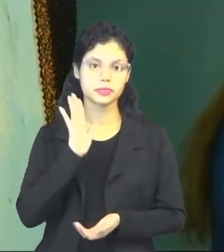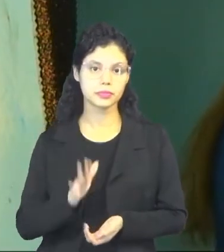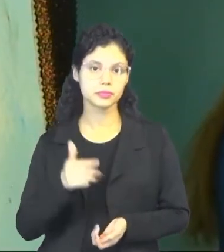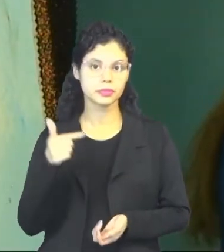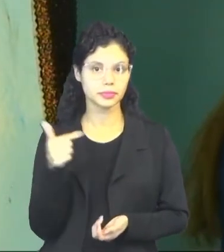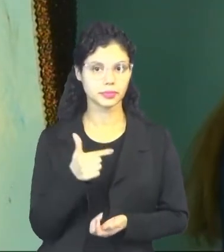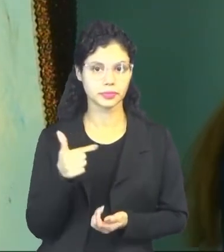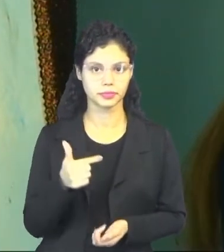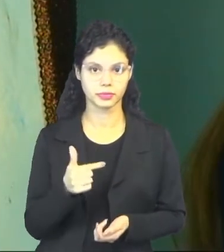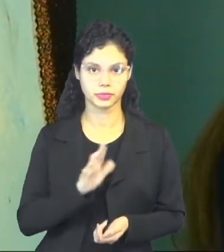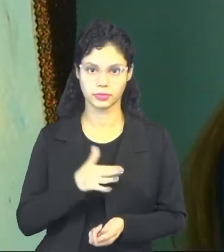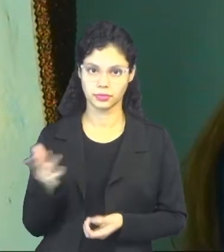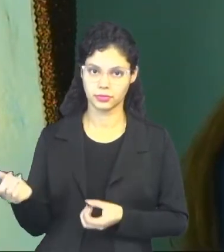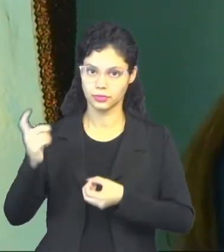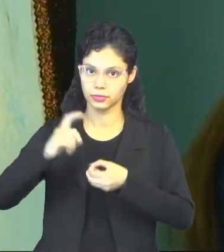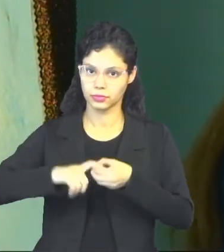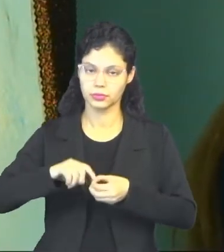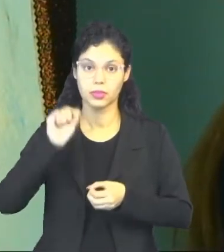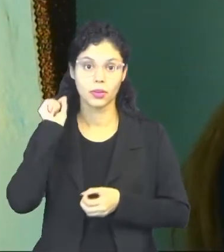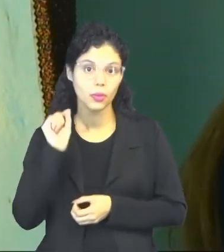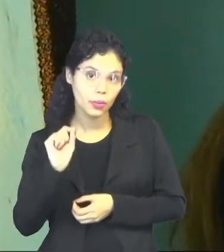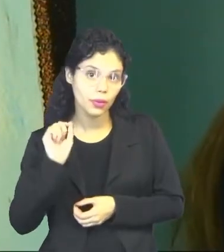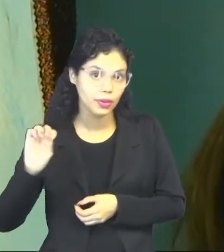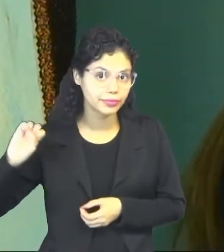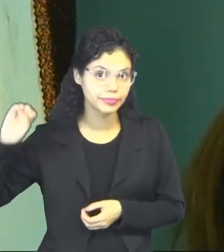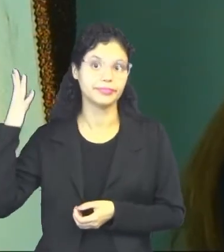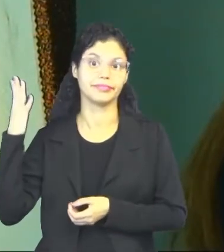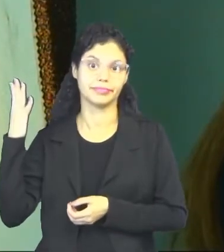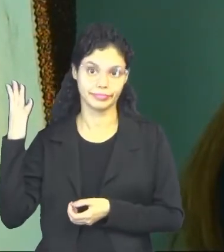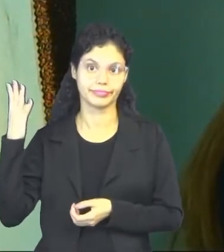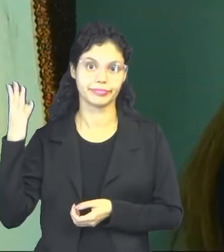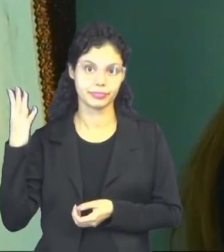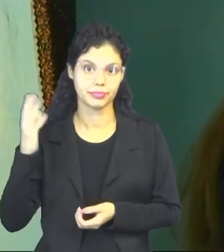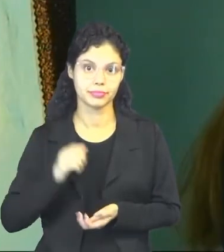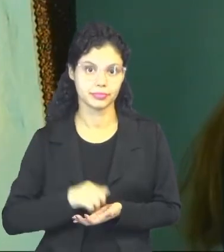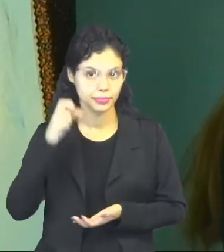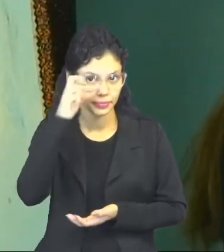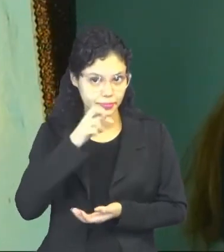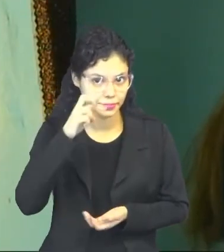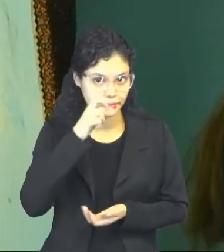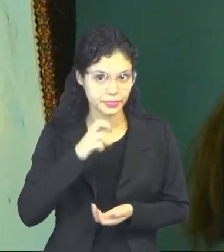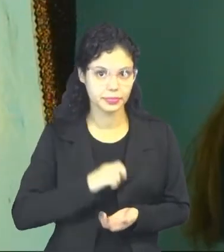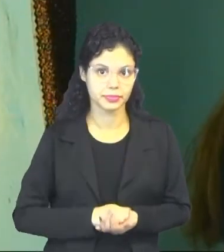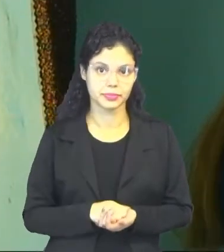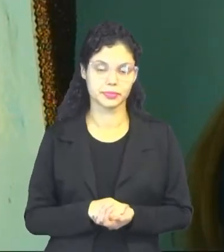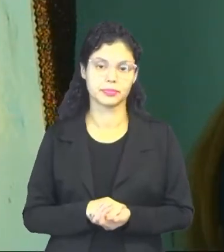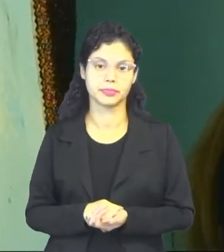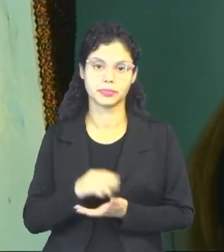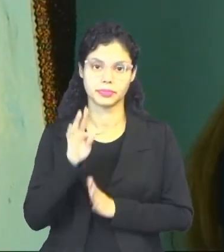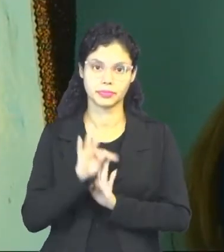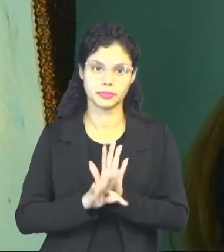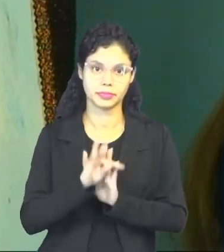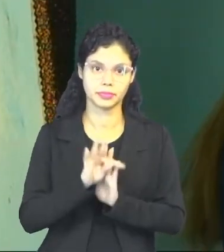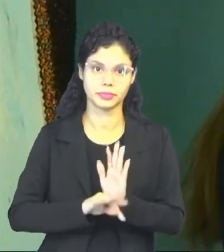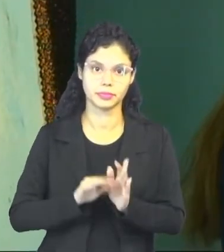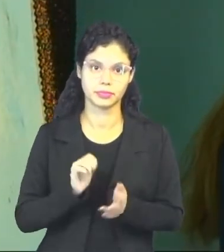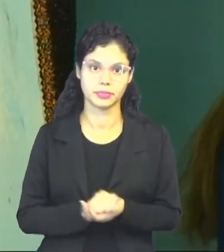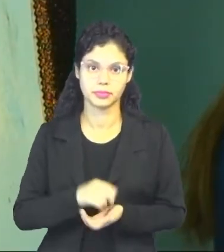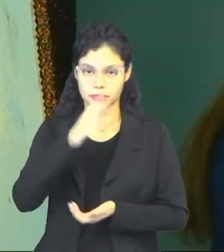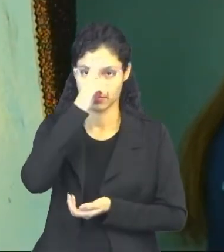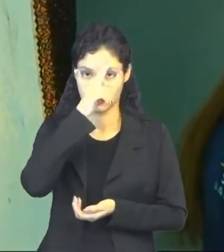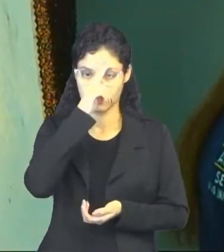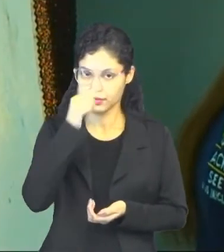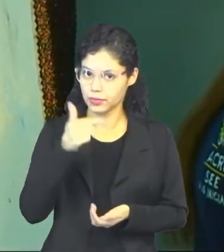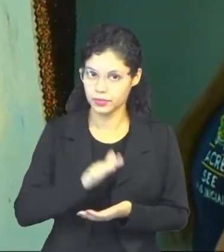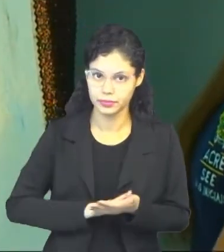no segundo quadrinho, quando ele retorna, olha só o que acontece. Analisa o texto. Lembrando que não